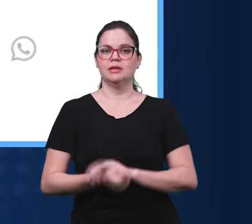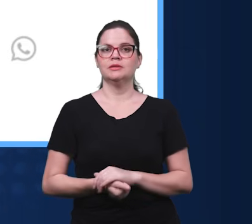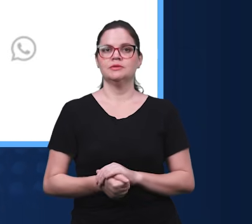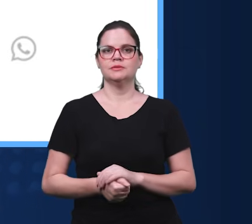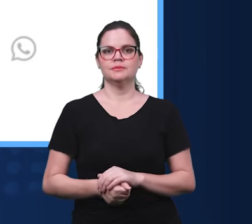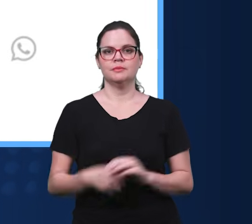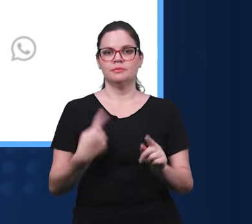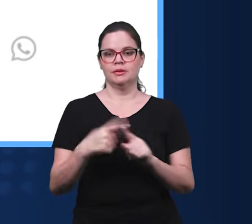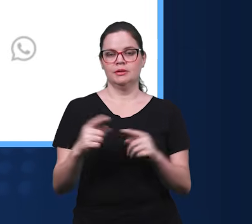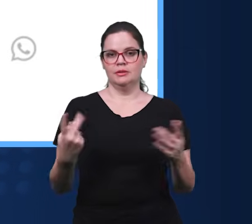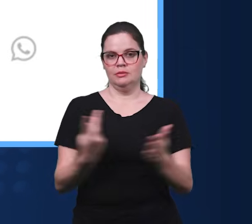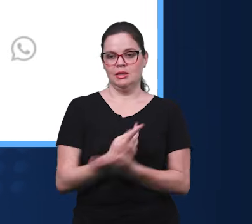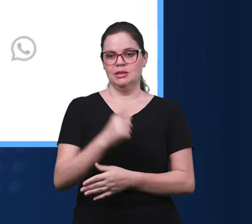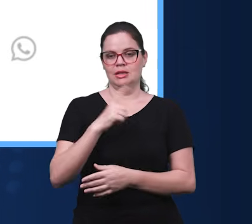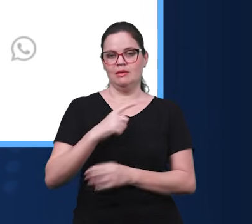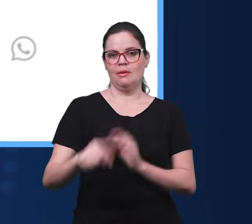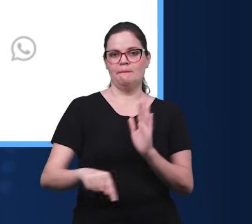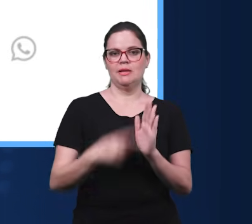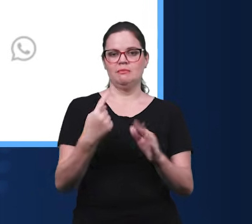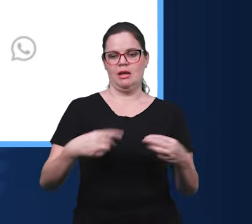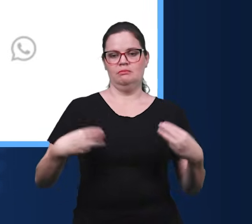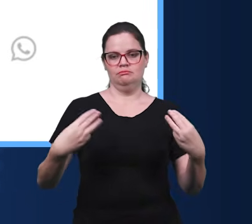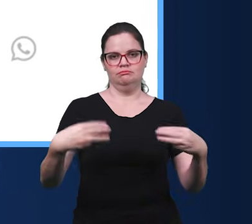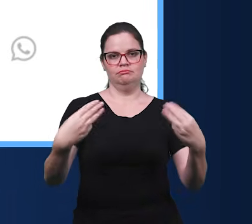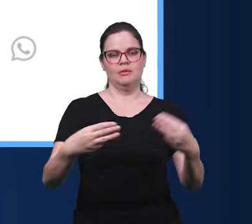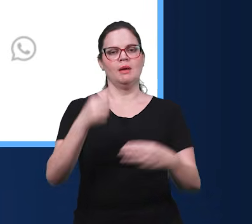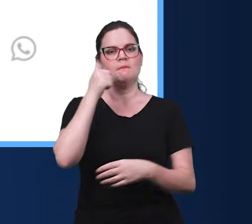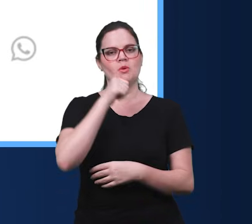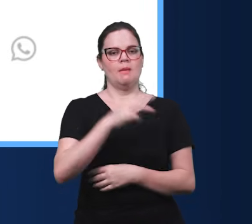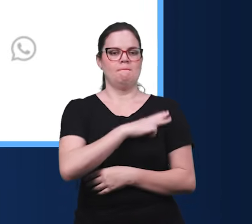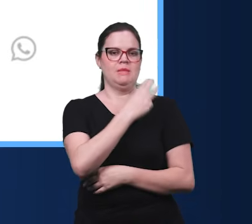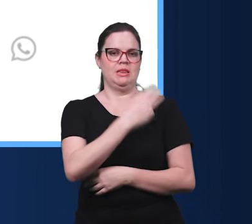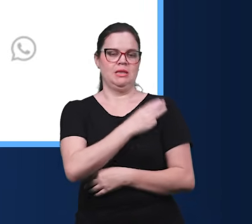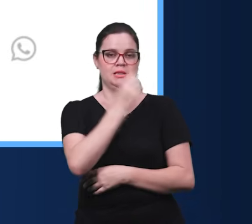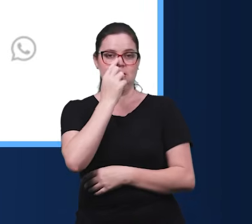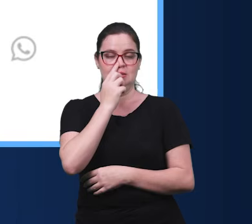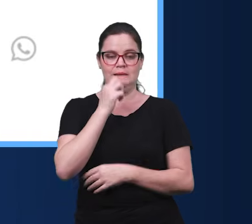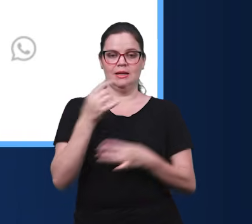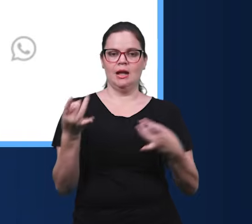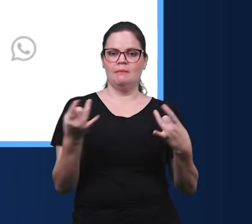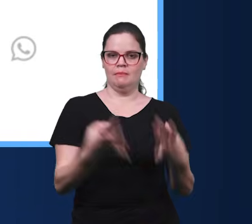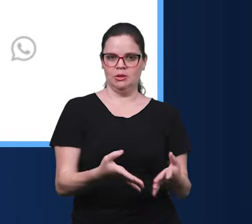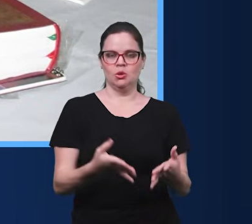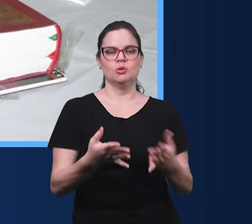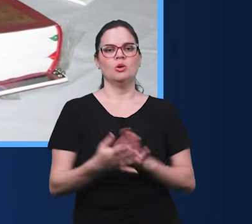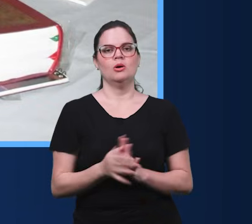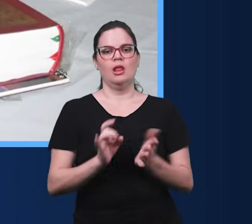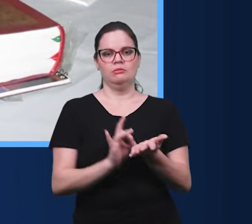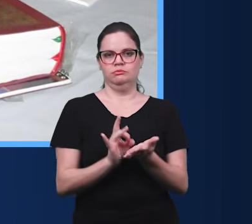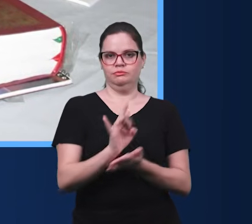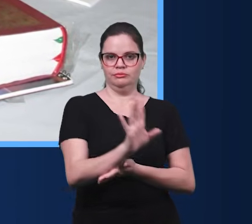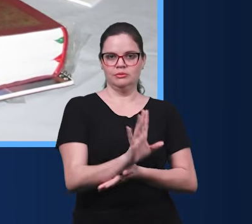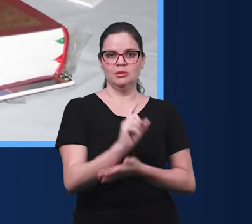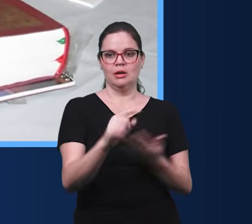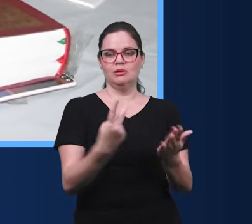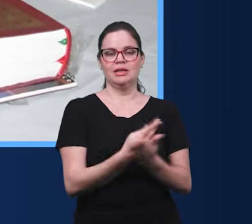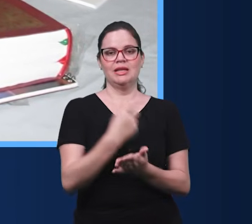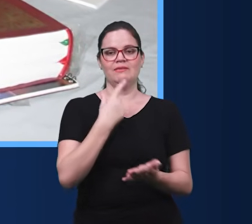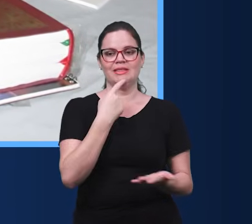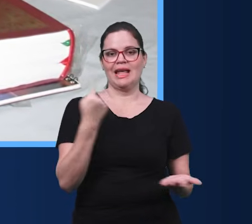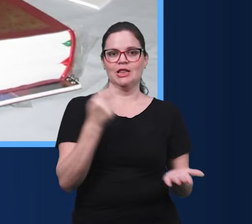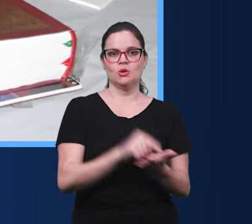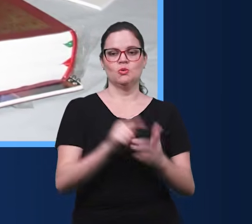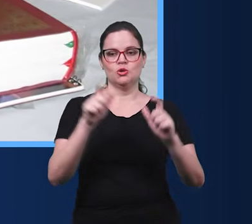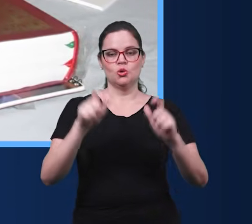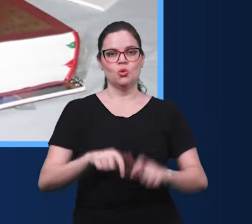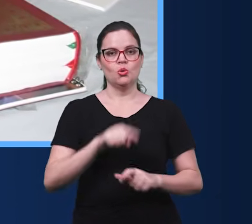primeira-ministra deixou o cargo em agosto, surgiram diversas denúncias aos cristãos locais. Suas casas foram